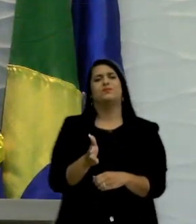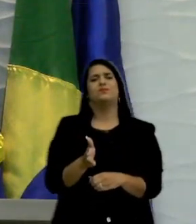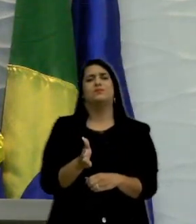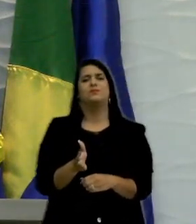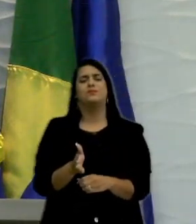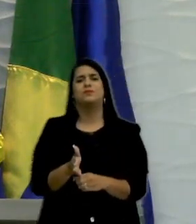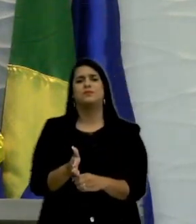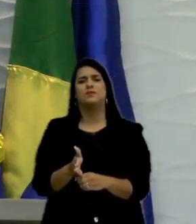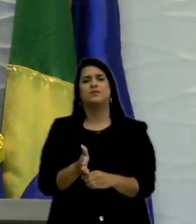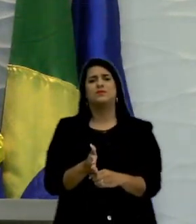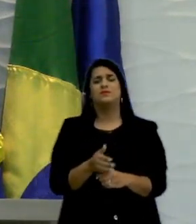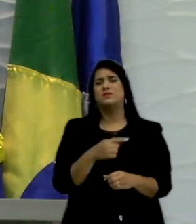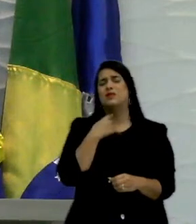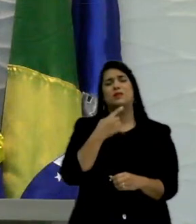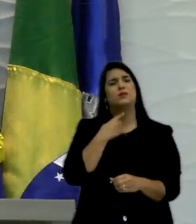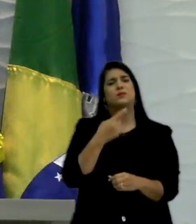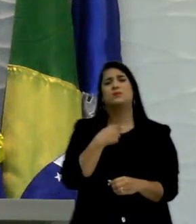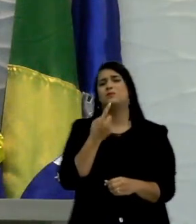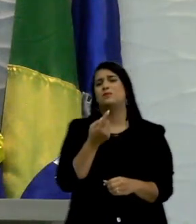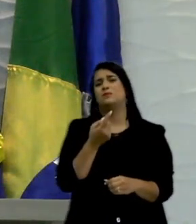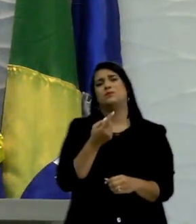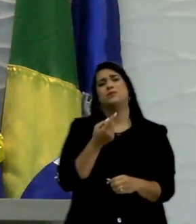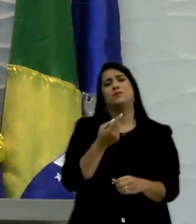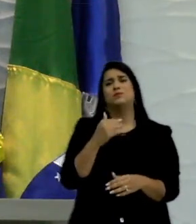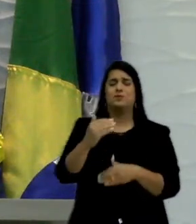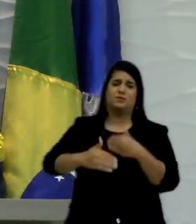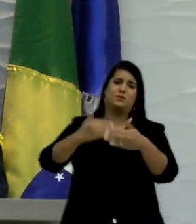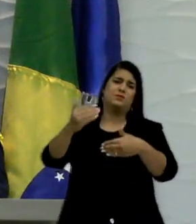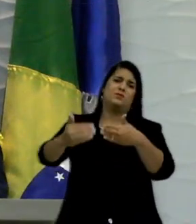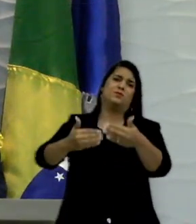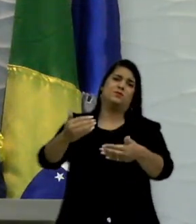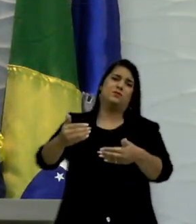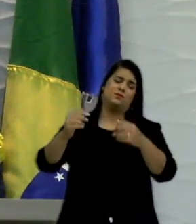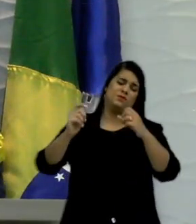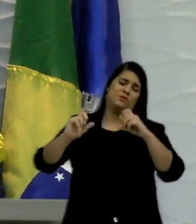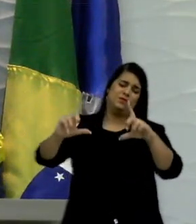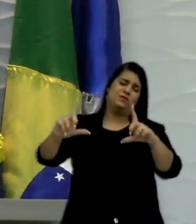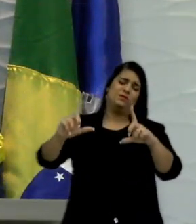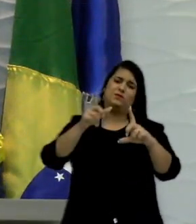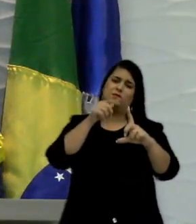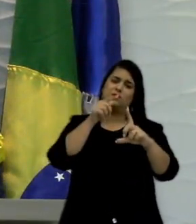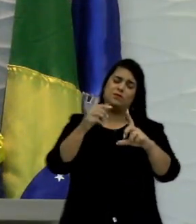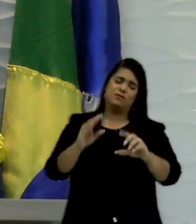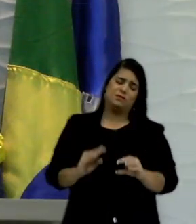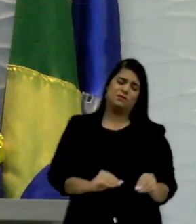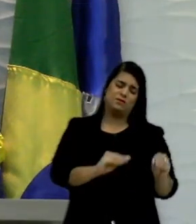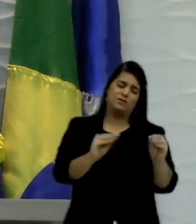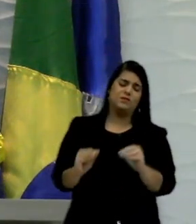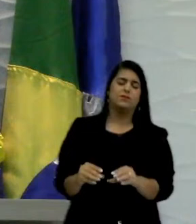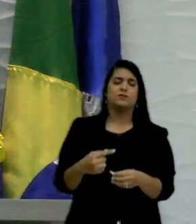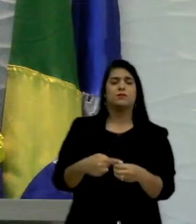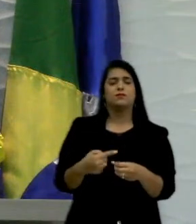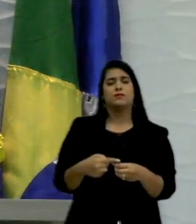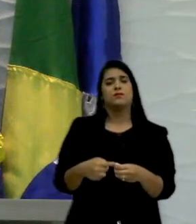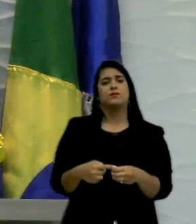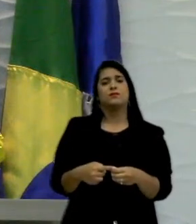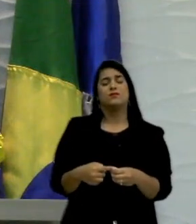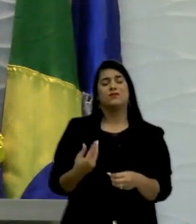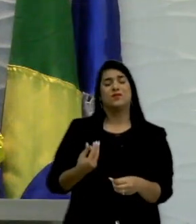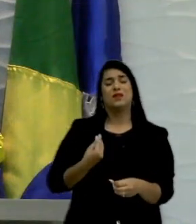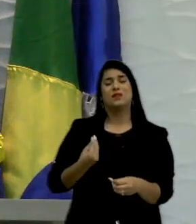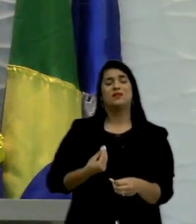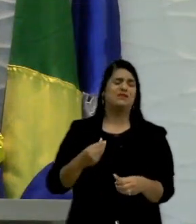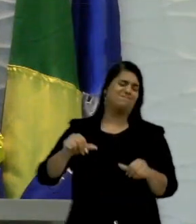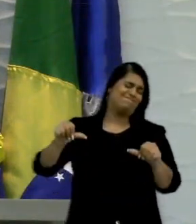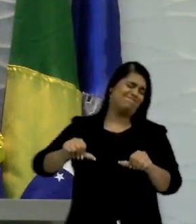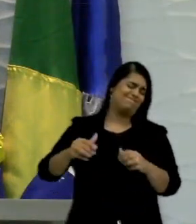antigas conseguem mais manter um controle e um calendário de abastecimento para o nosso município. Nós estamos vivendo, de fato, um